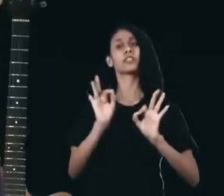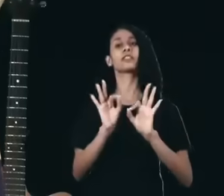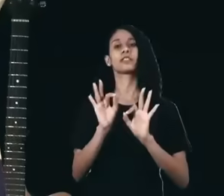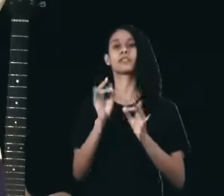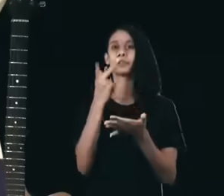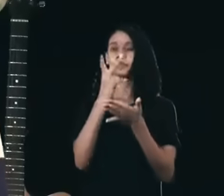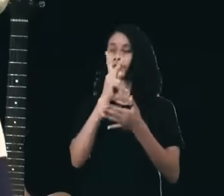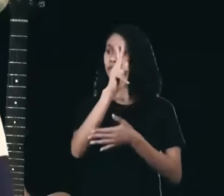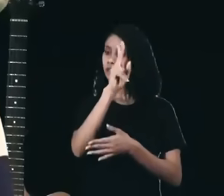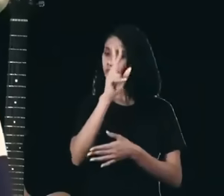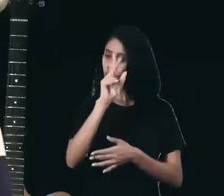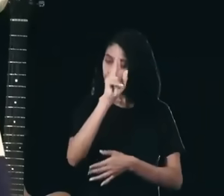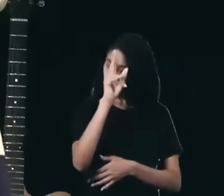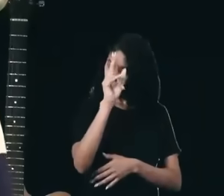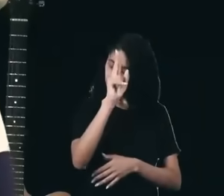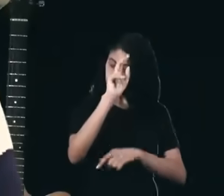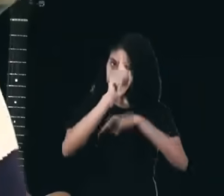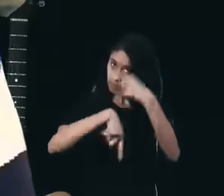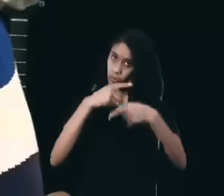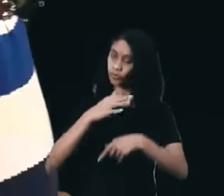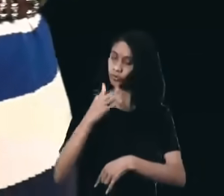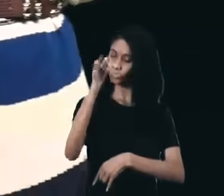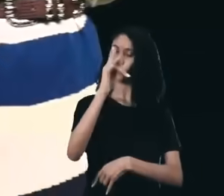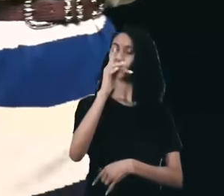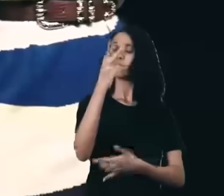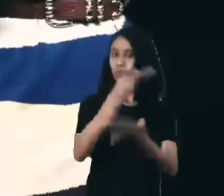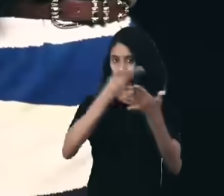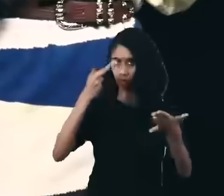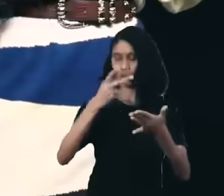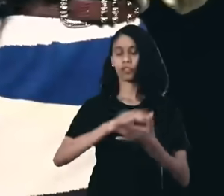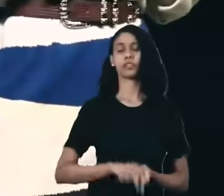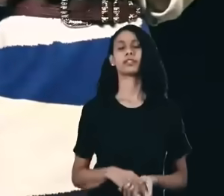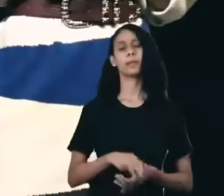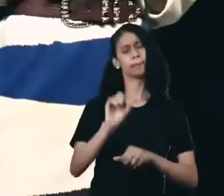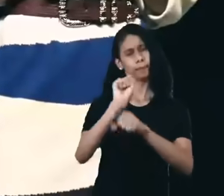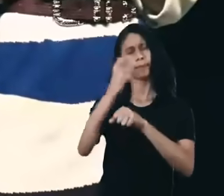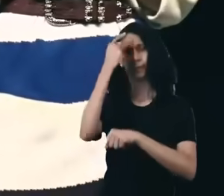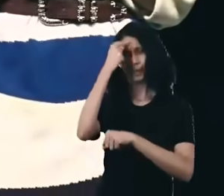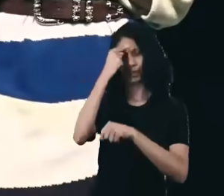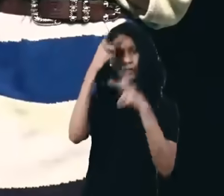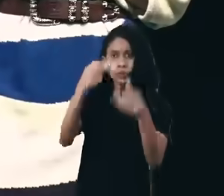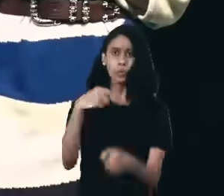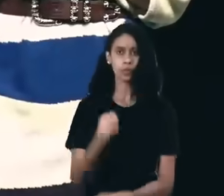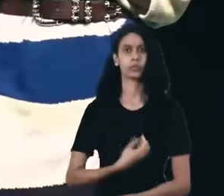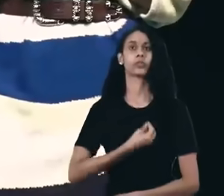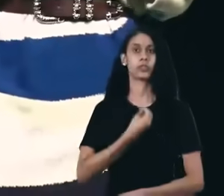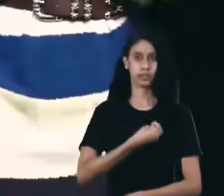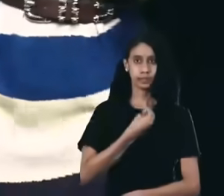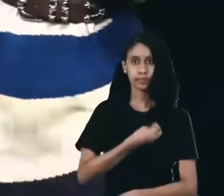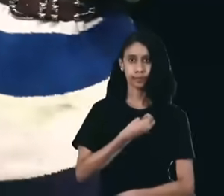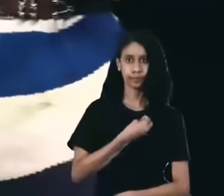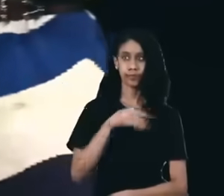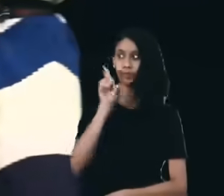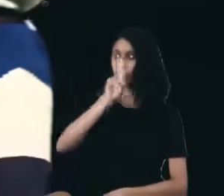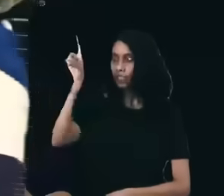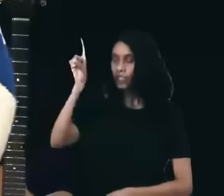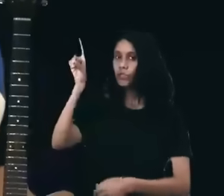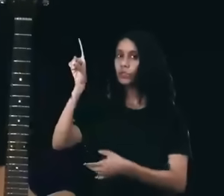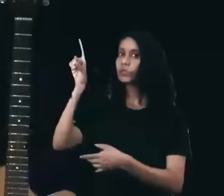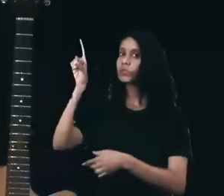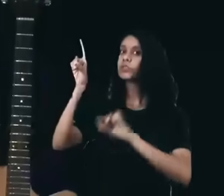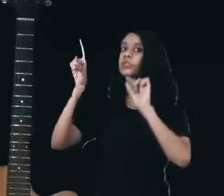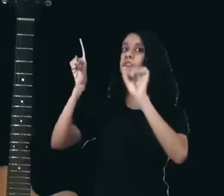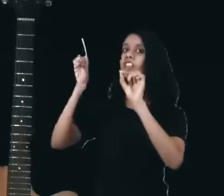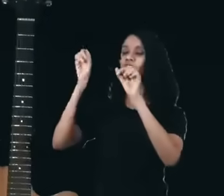ia acontecer na vida de Isaac. Para comigo e pensa se não é assim também na nossa vida. Deus foi esse